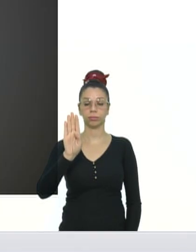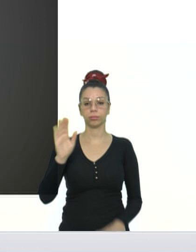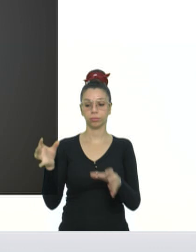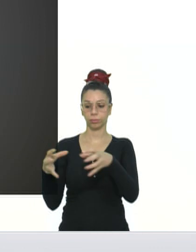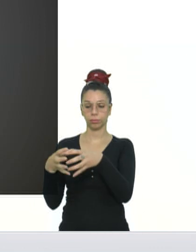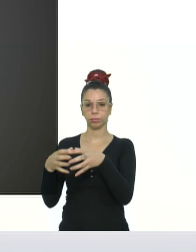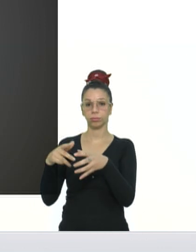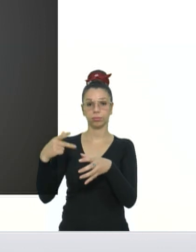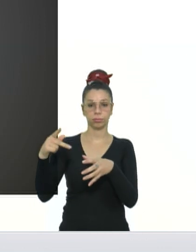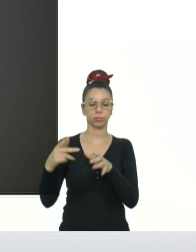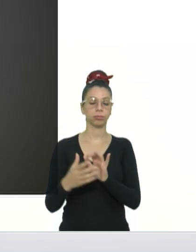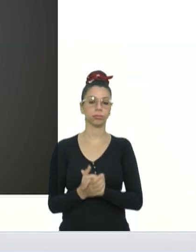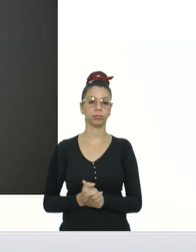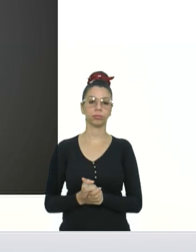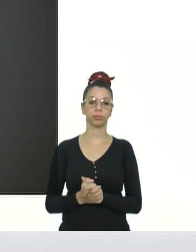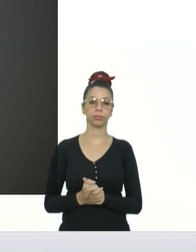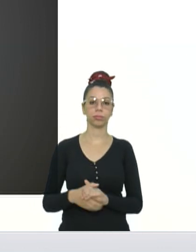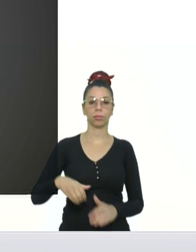classificação,